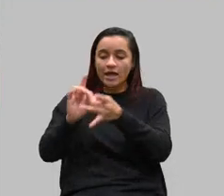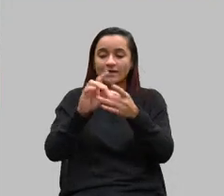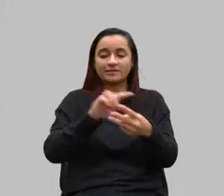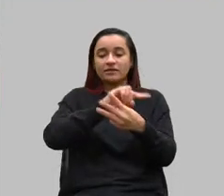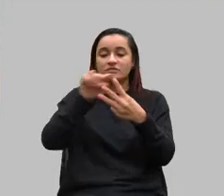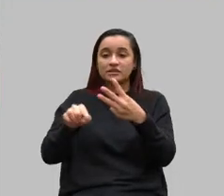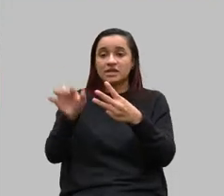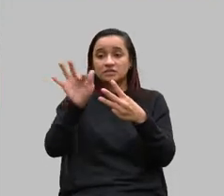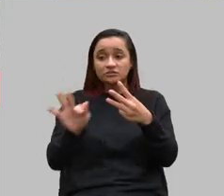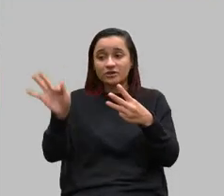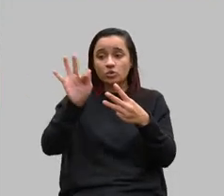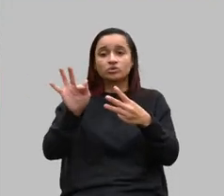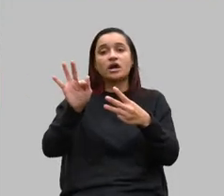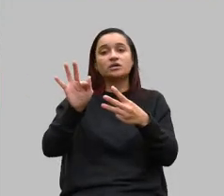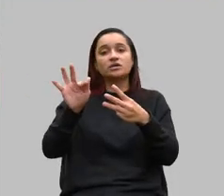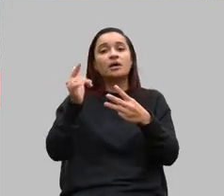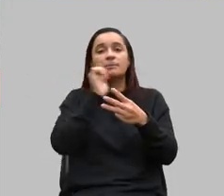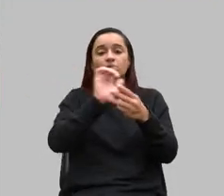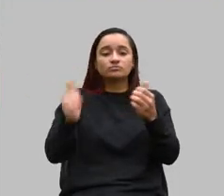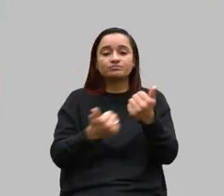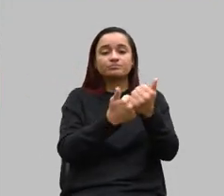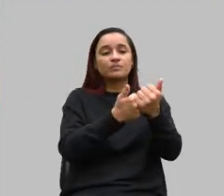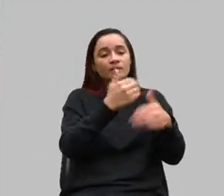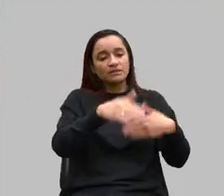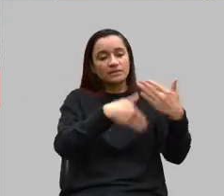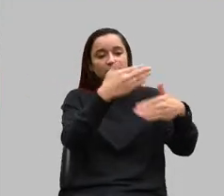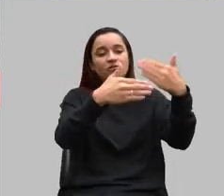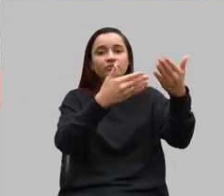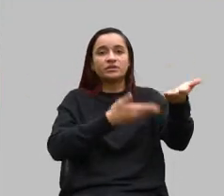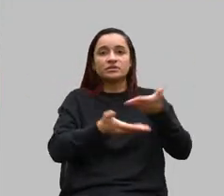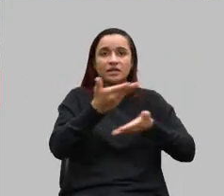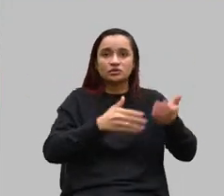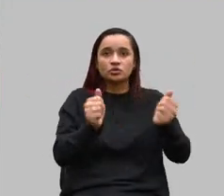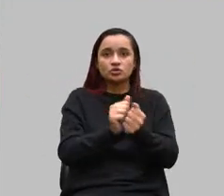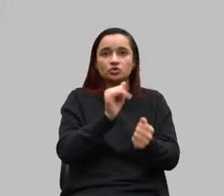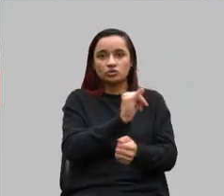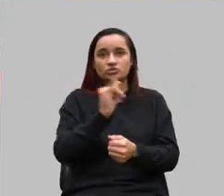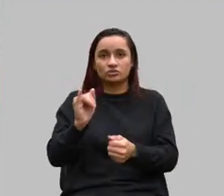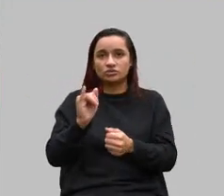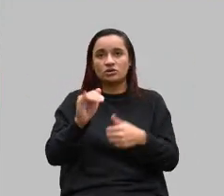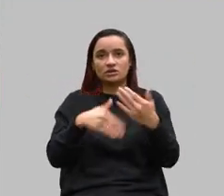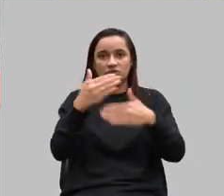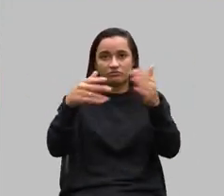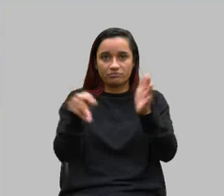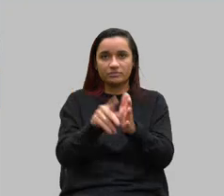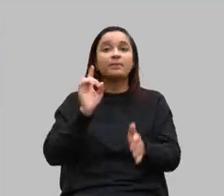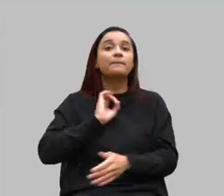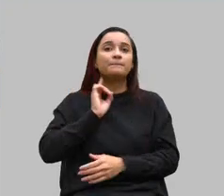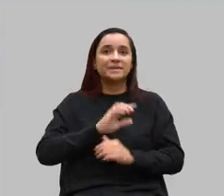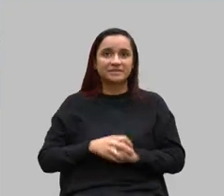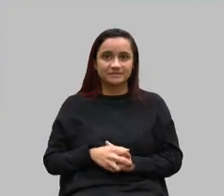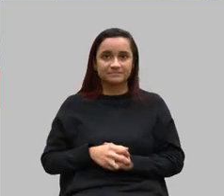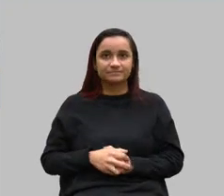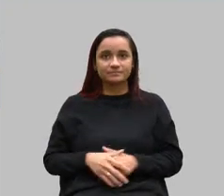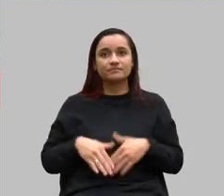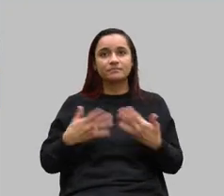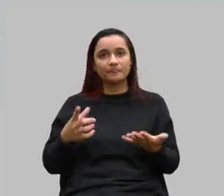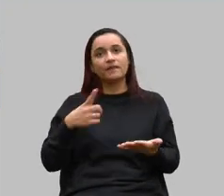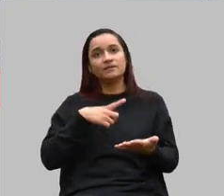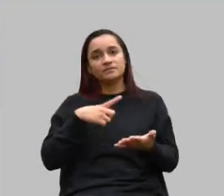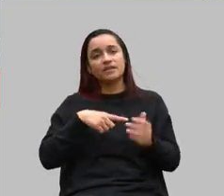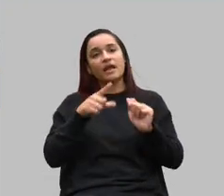software para desenvolver e interagir com as demais instituições no desenvolvimento de Minas e aí tem no artigo